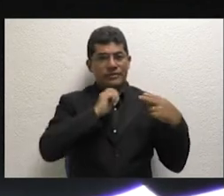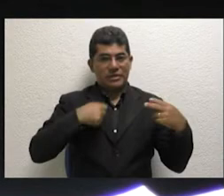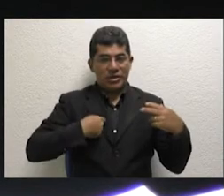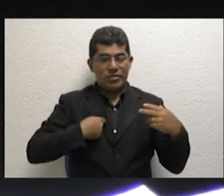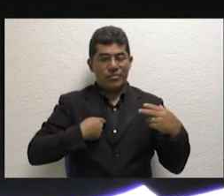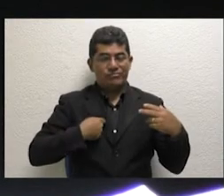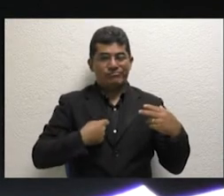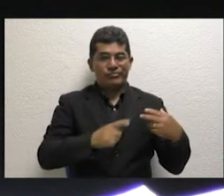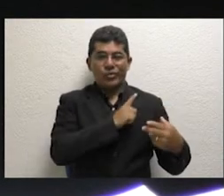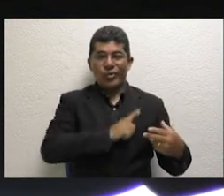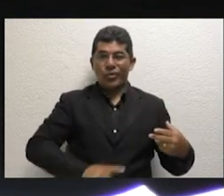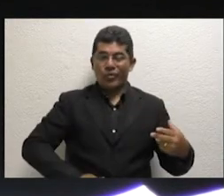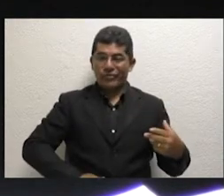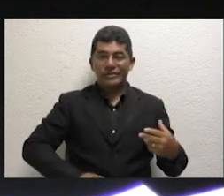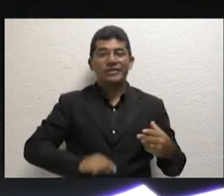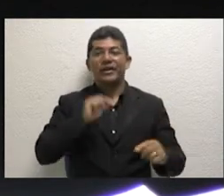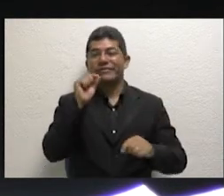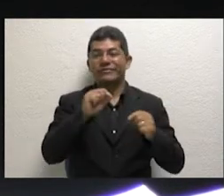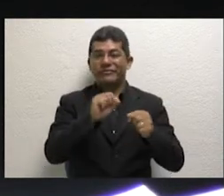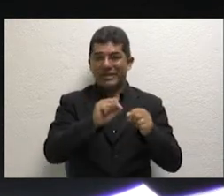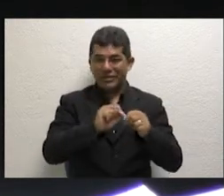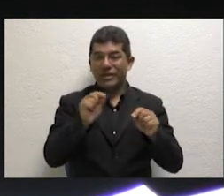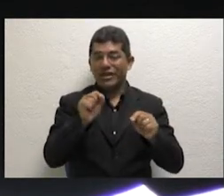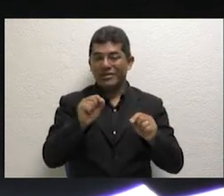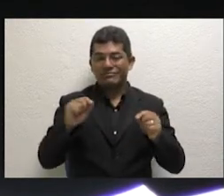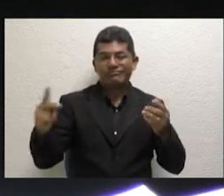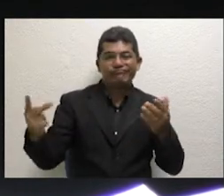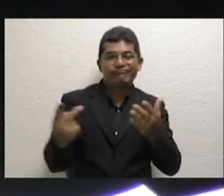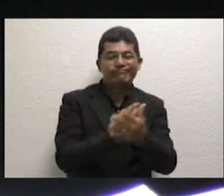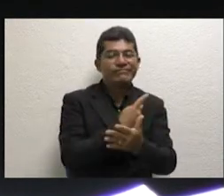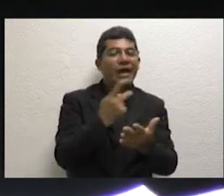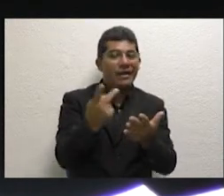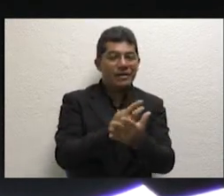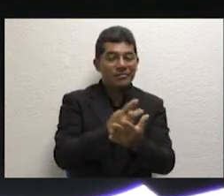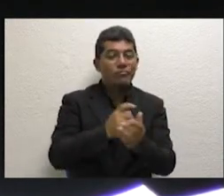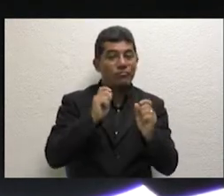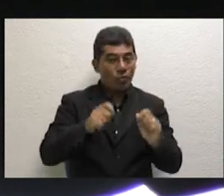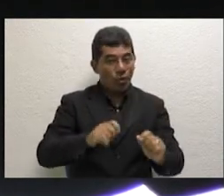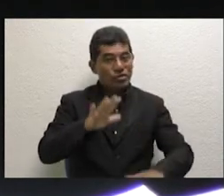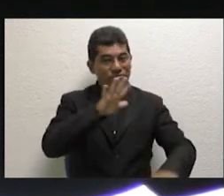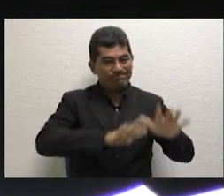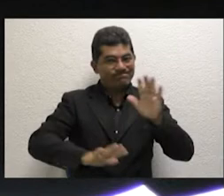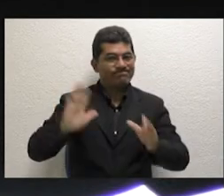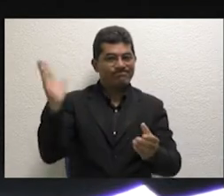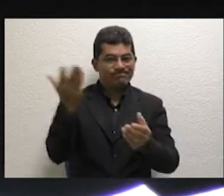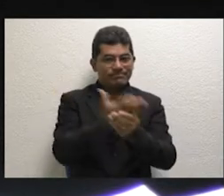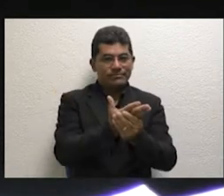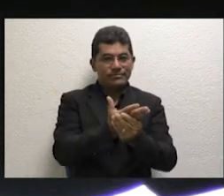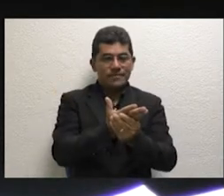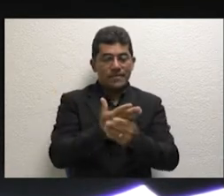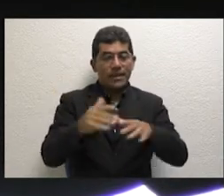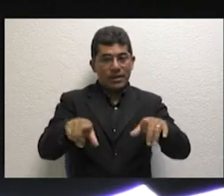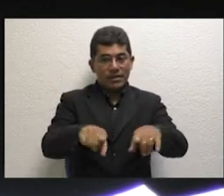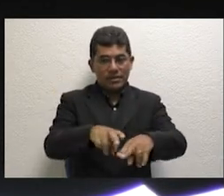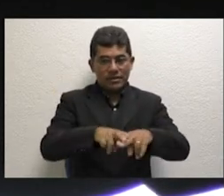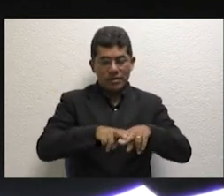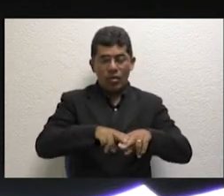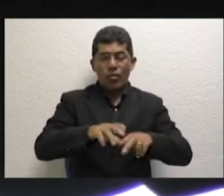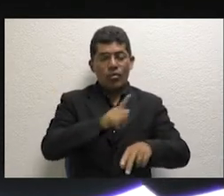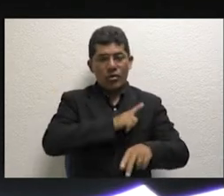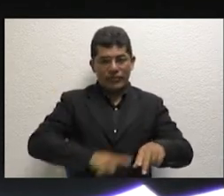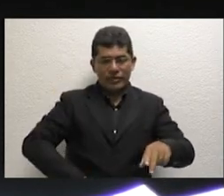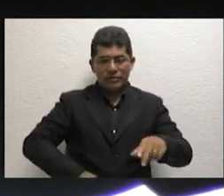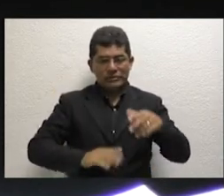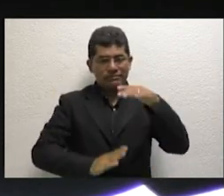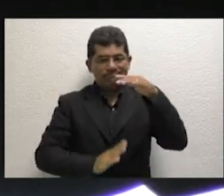improbidade administrativa aliás ainda o governo apesar de ter ultrapassado